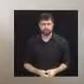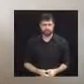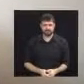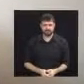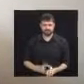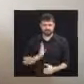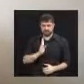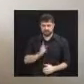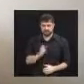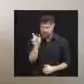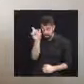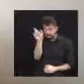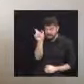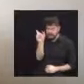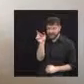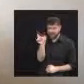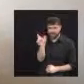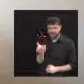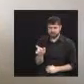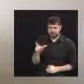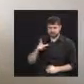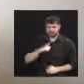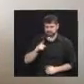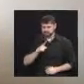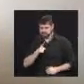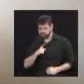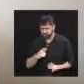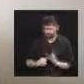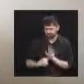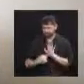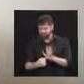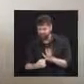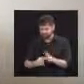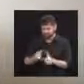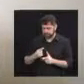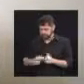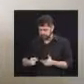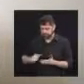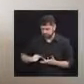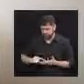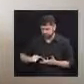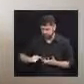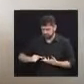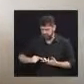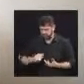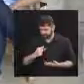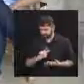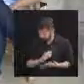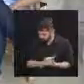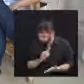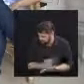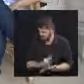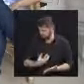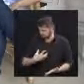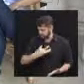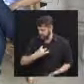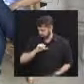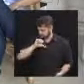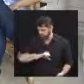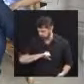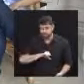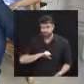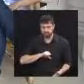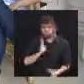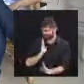E já é o indivíduo, a parte dele se questionando, tem algo errado, eu não estou bem. E ninguém consegue fazer o